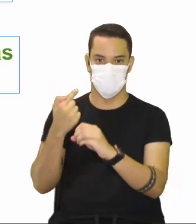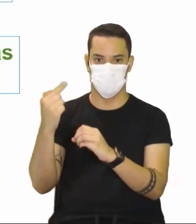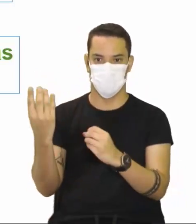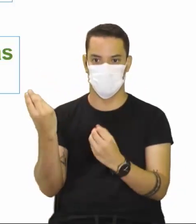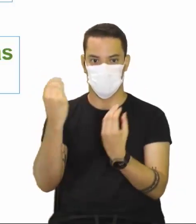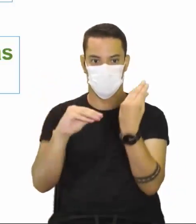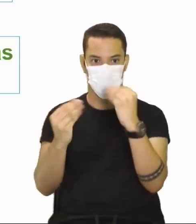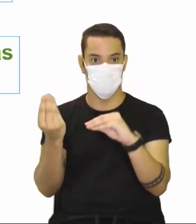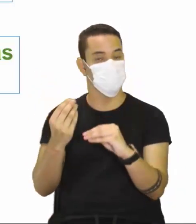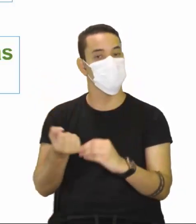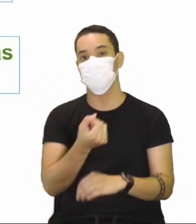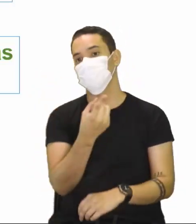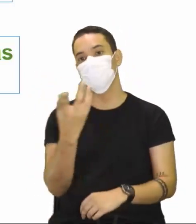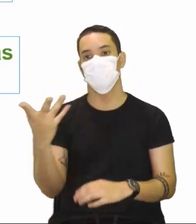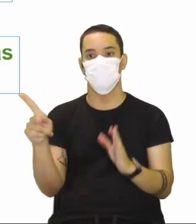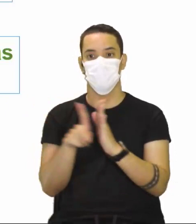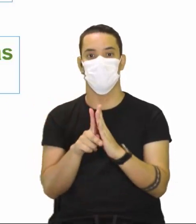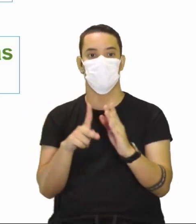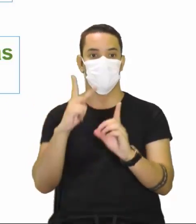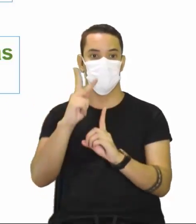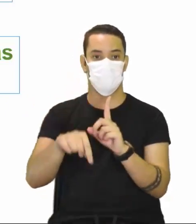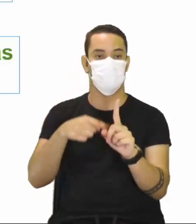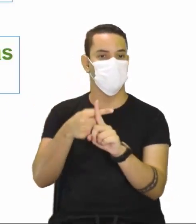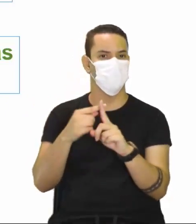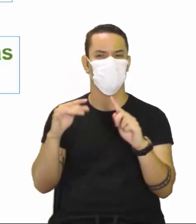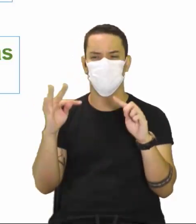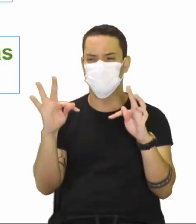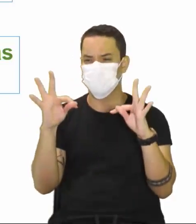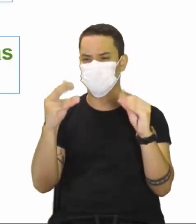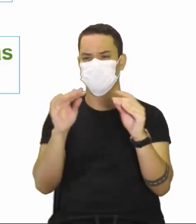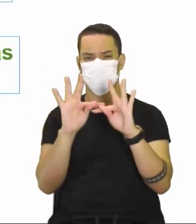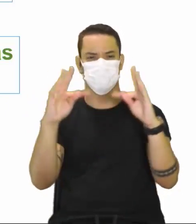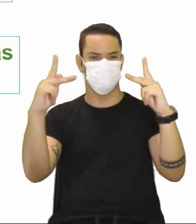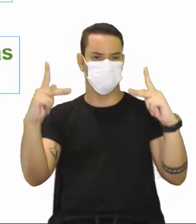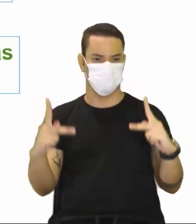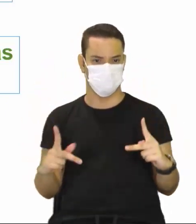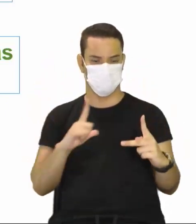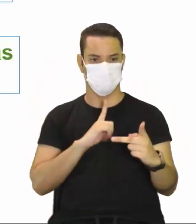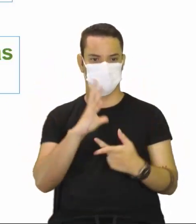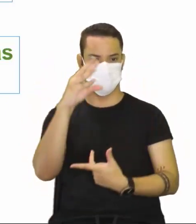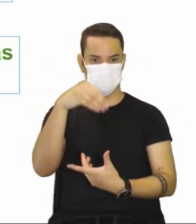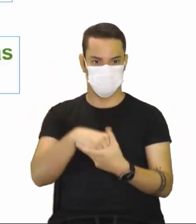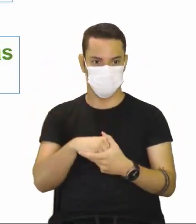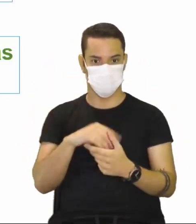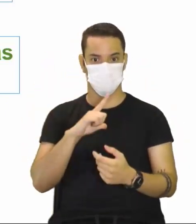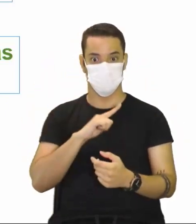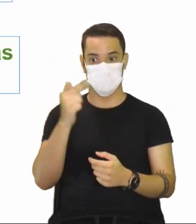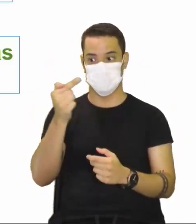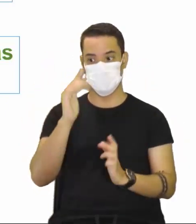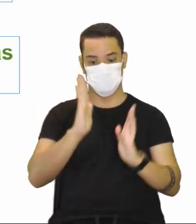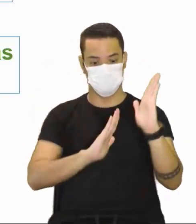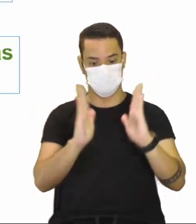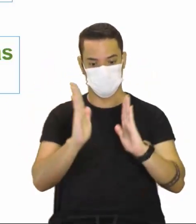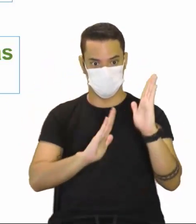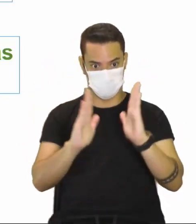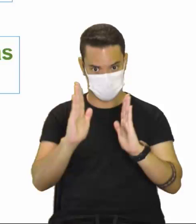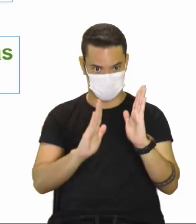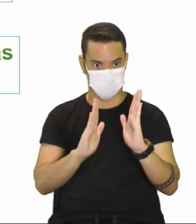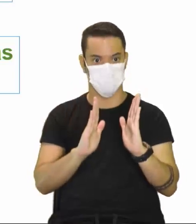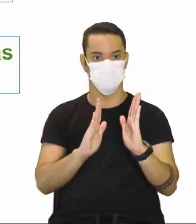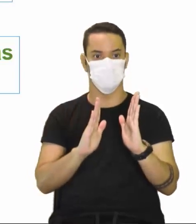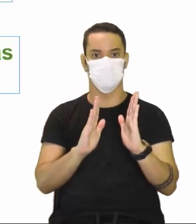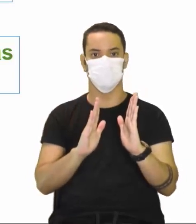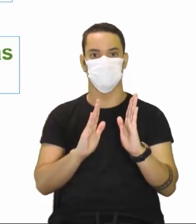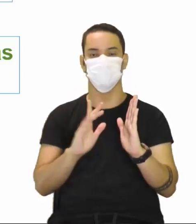seja, de números de prótons. E toda a tabela periódica, ela contempla 7 períodos, que são exatamente